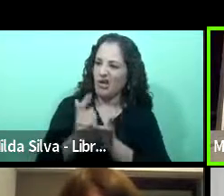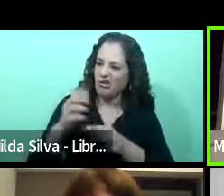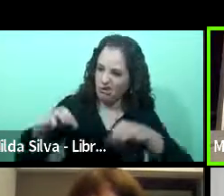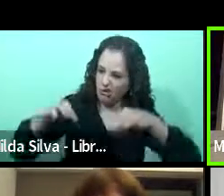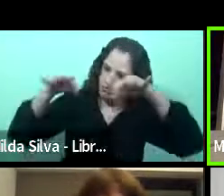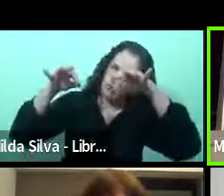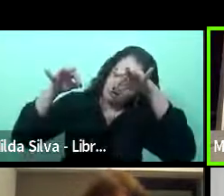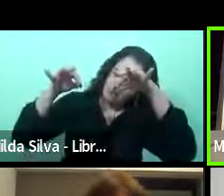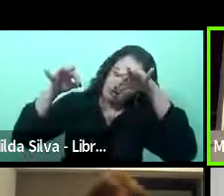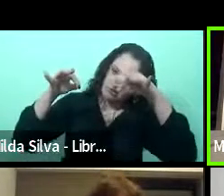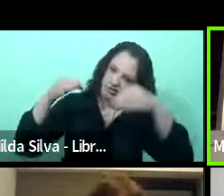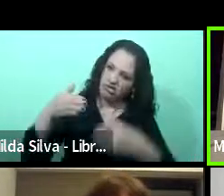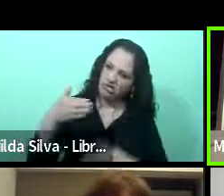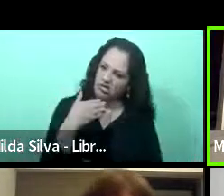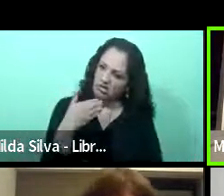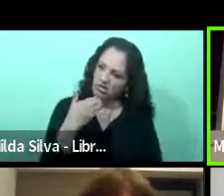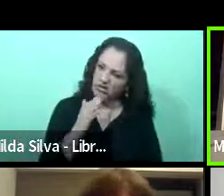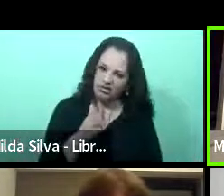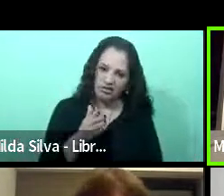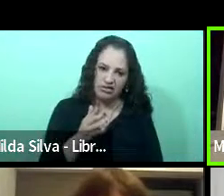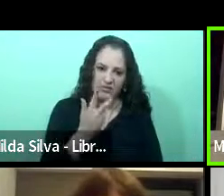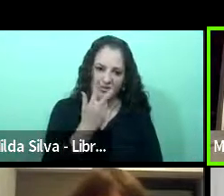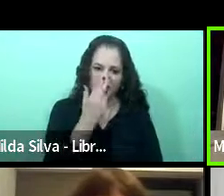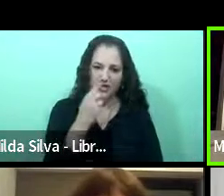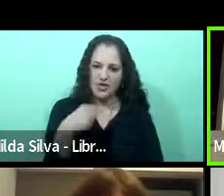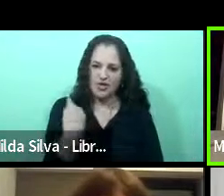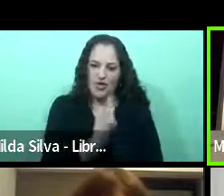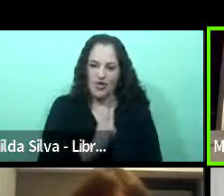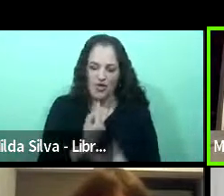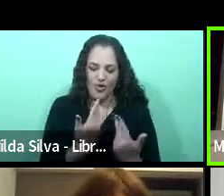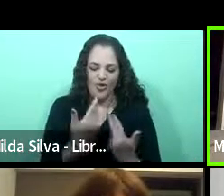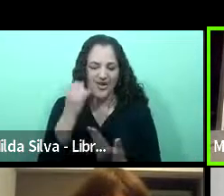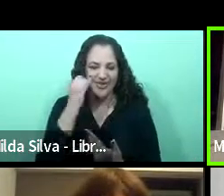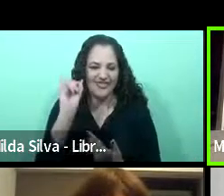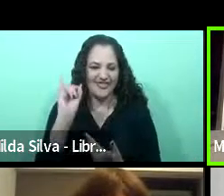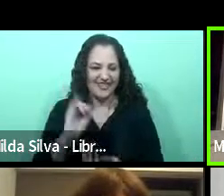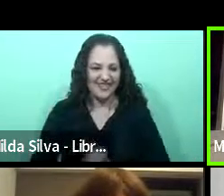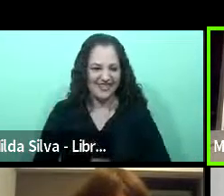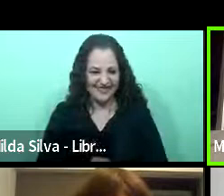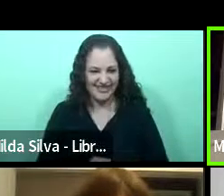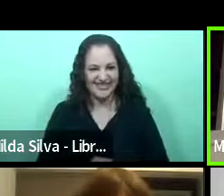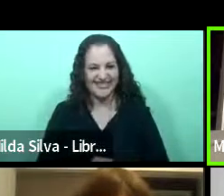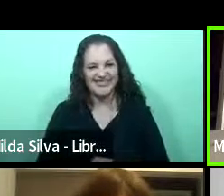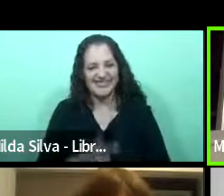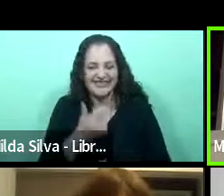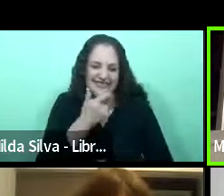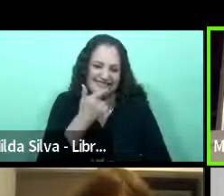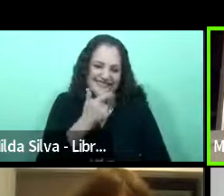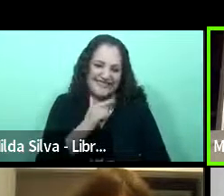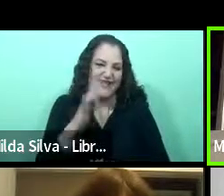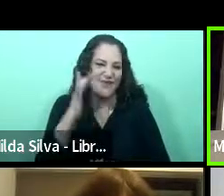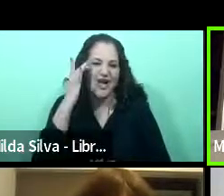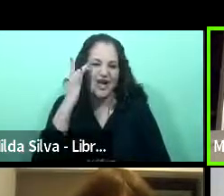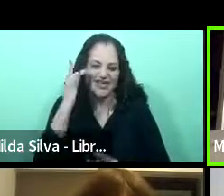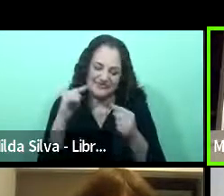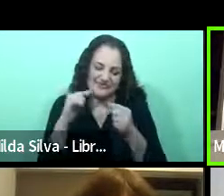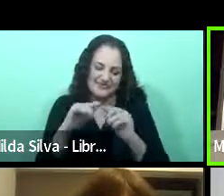Então, né? Diga, Antonieta. Acho que é isso.